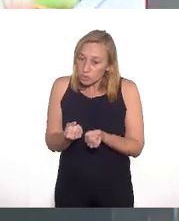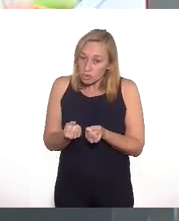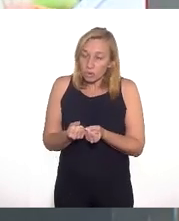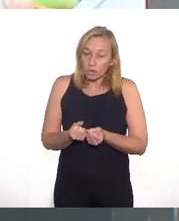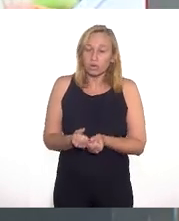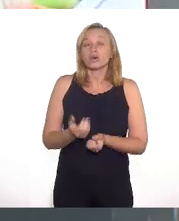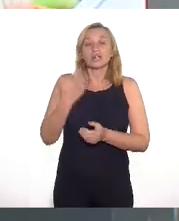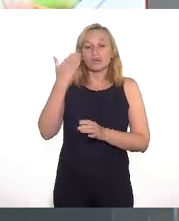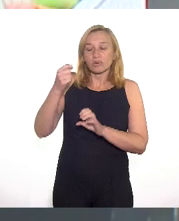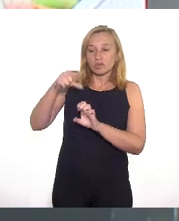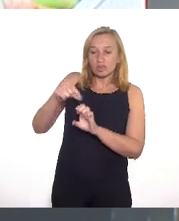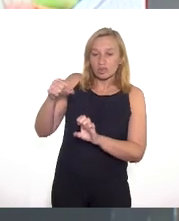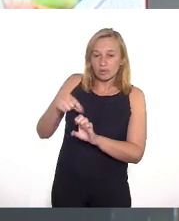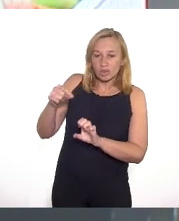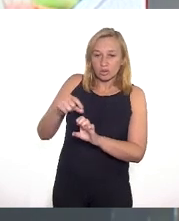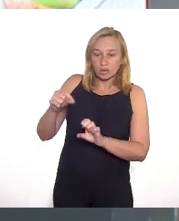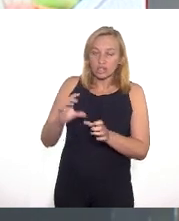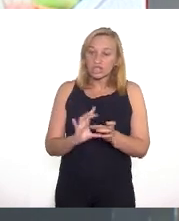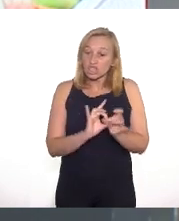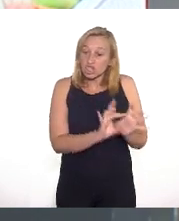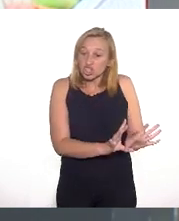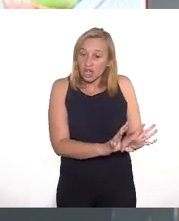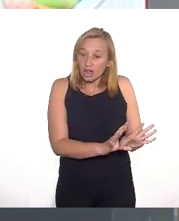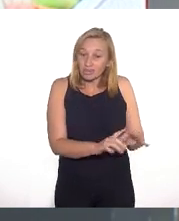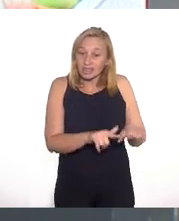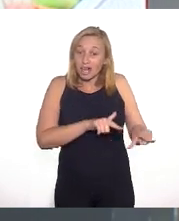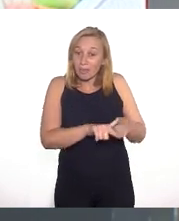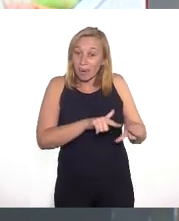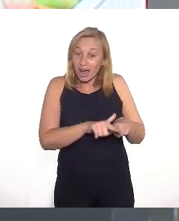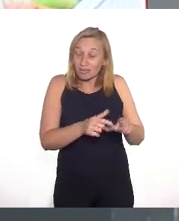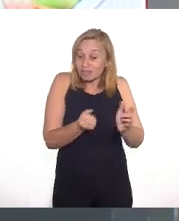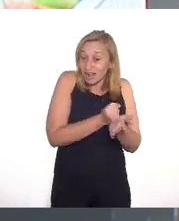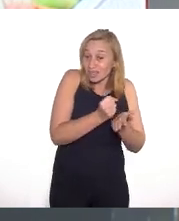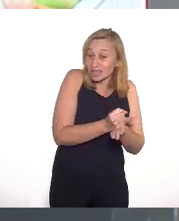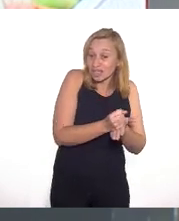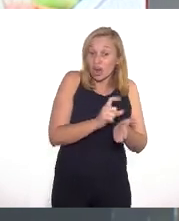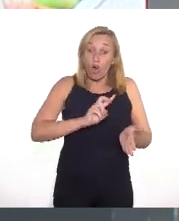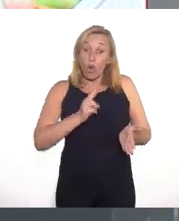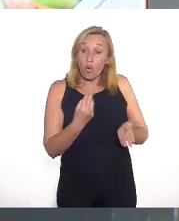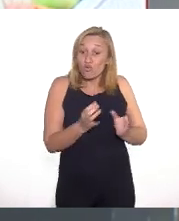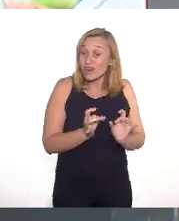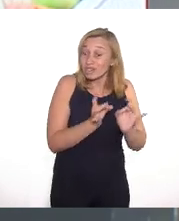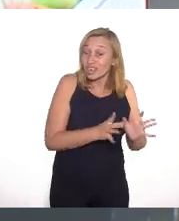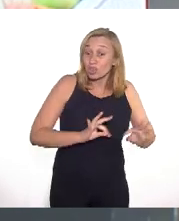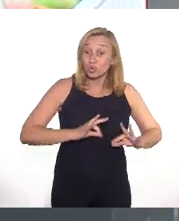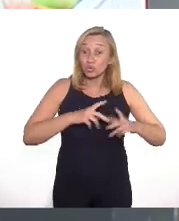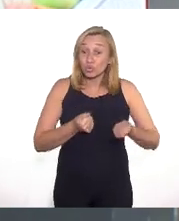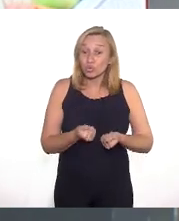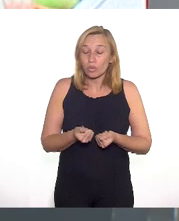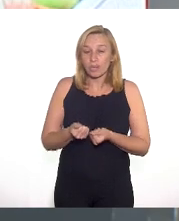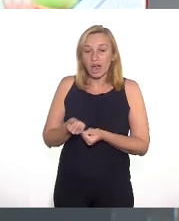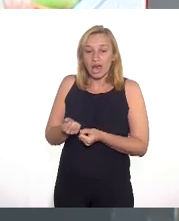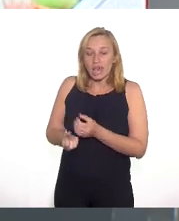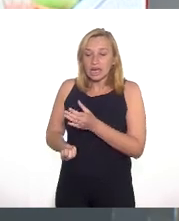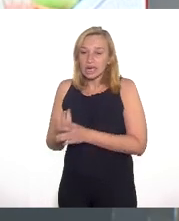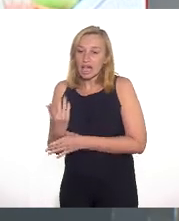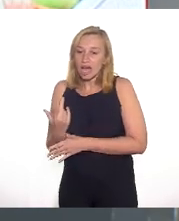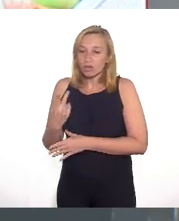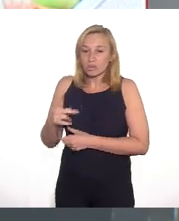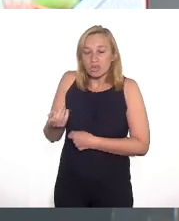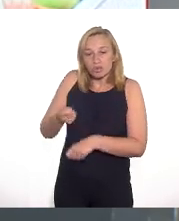tantos empreendedores deixaram empregos formais ou venderam tudo para montar o seu negócio e,